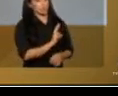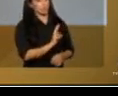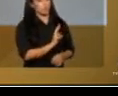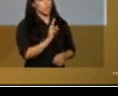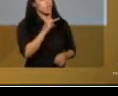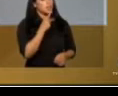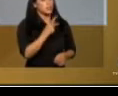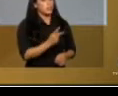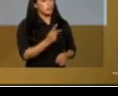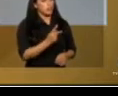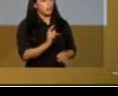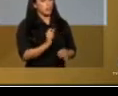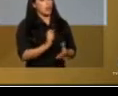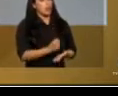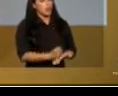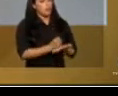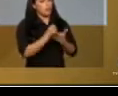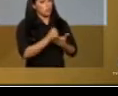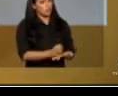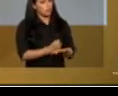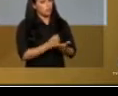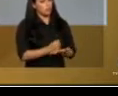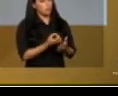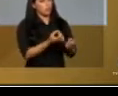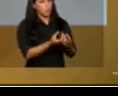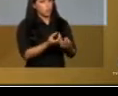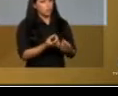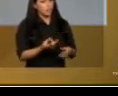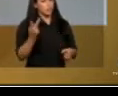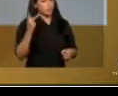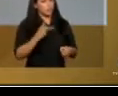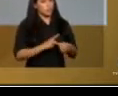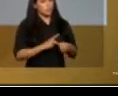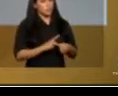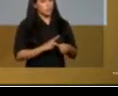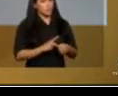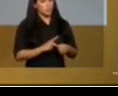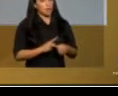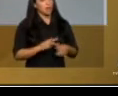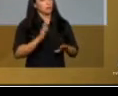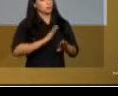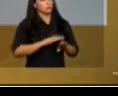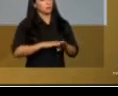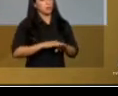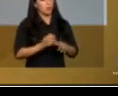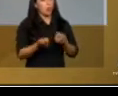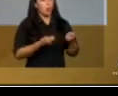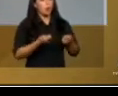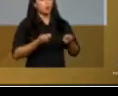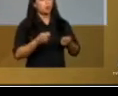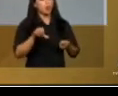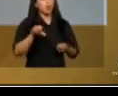das refinarias afirmam que a Petrobras tem uma posição dominante no mercado, controlando cerca